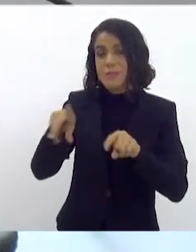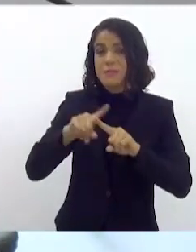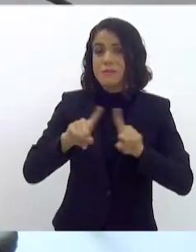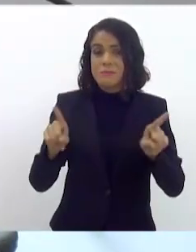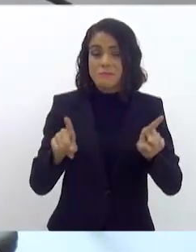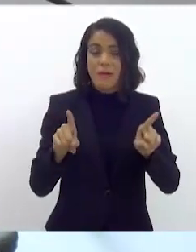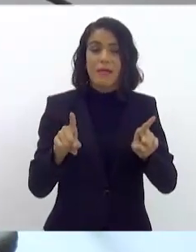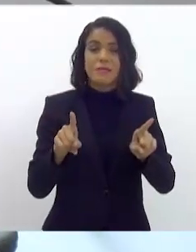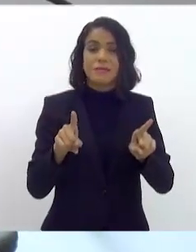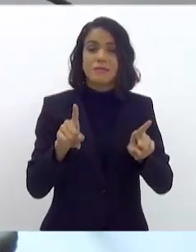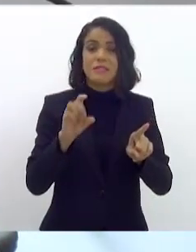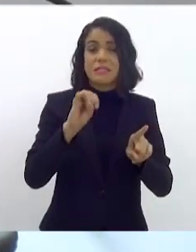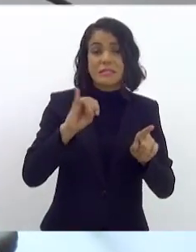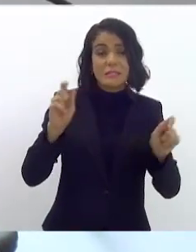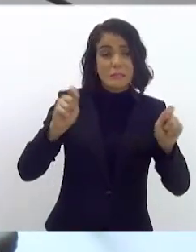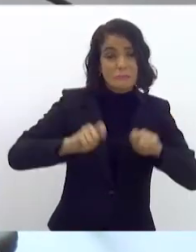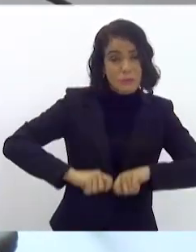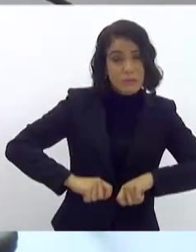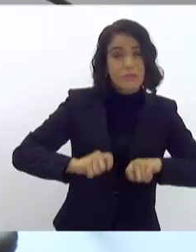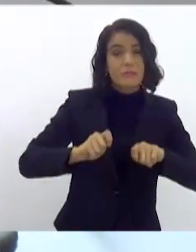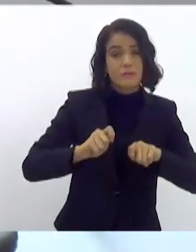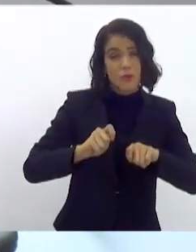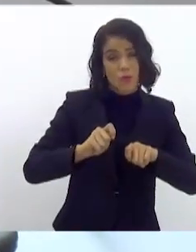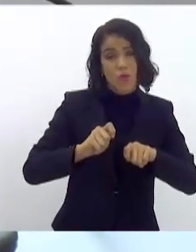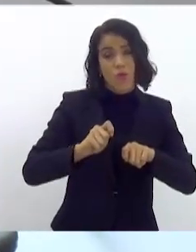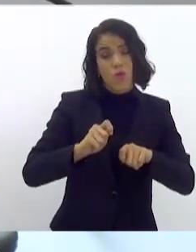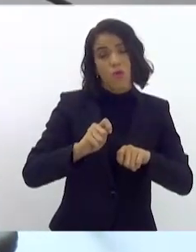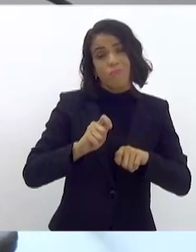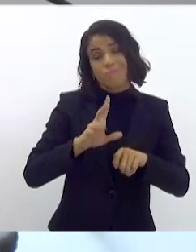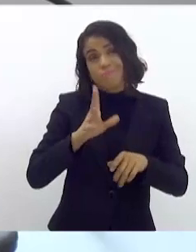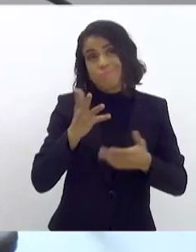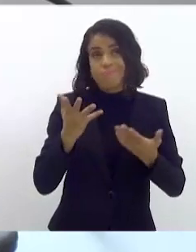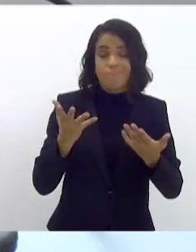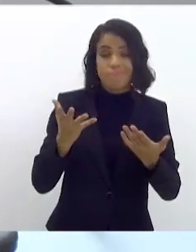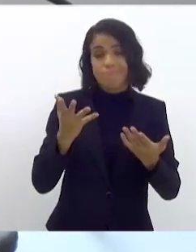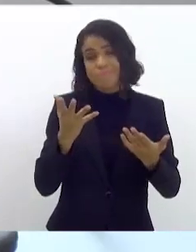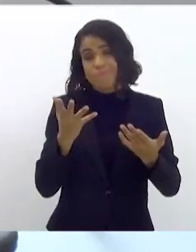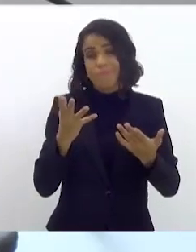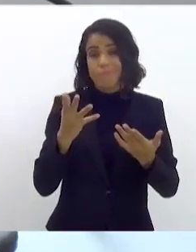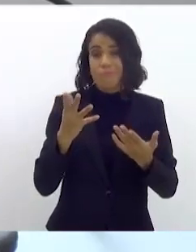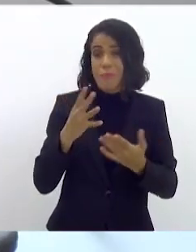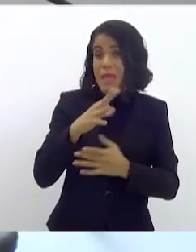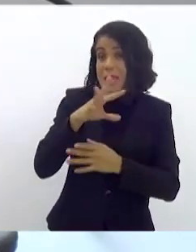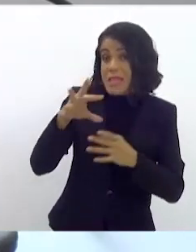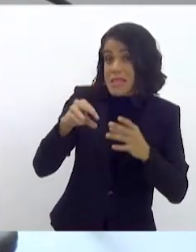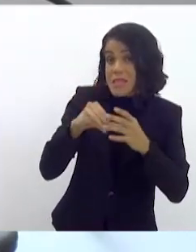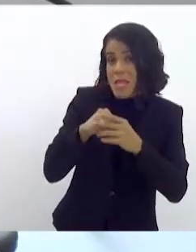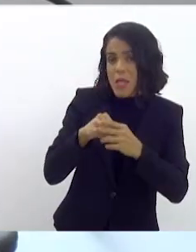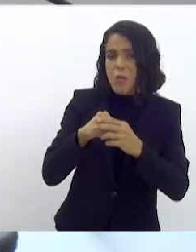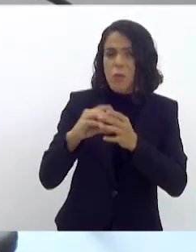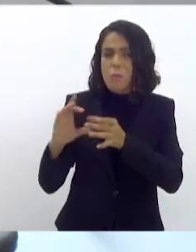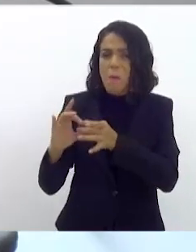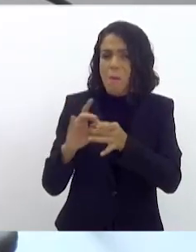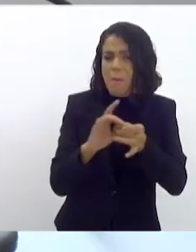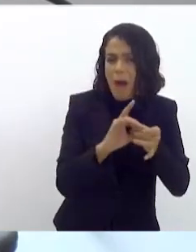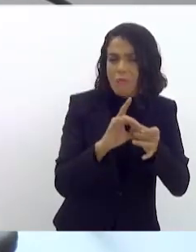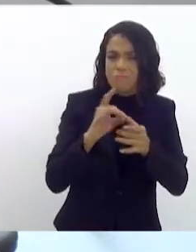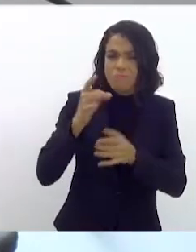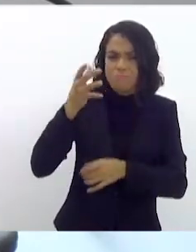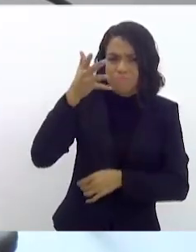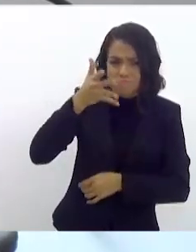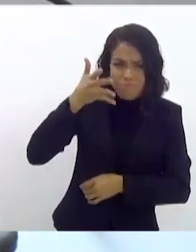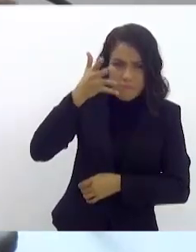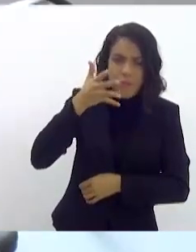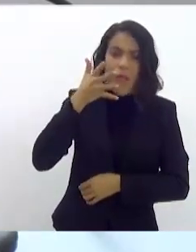Mas, se possível for, dentro do que Vossa Excelência expôs, a CPI começa a ter